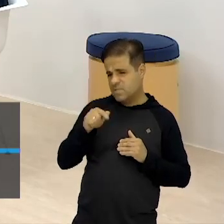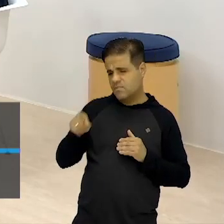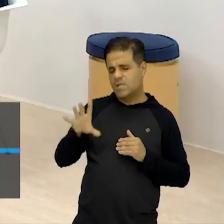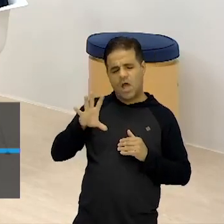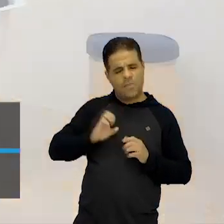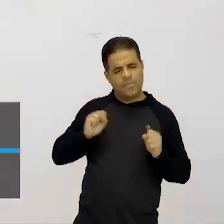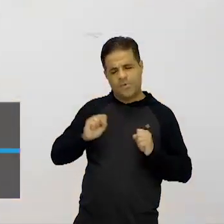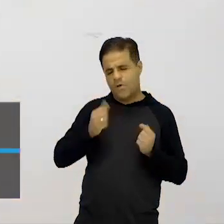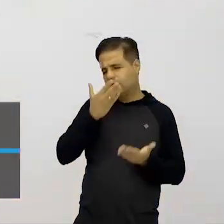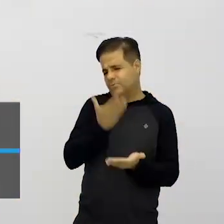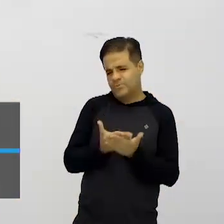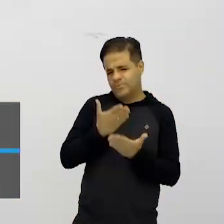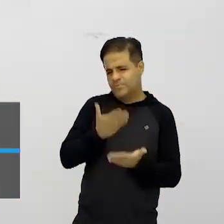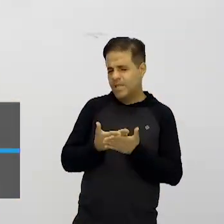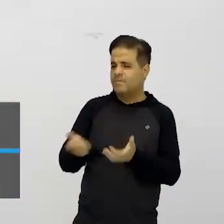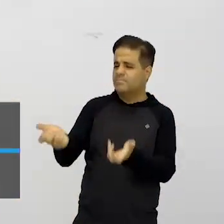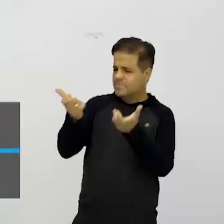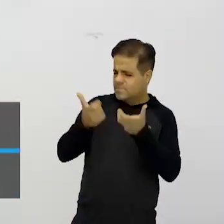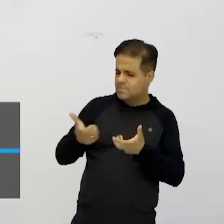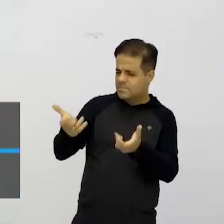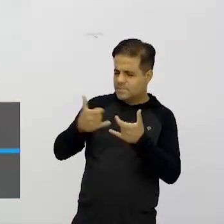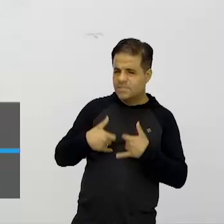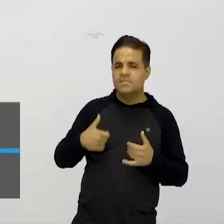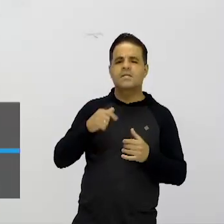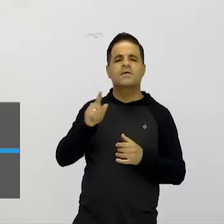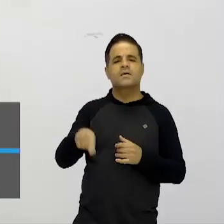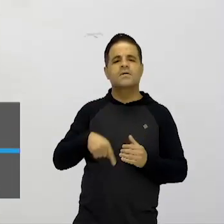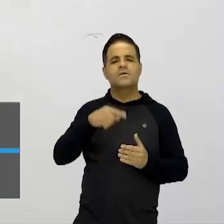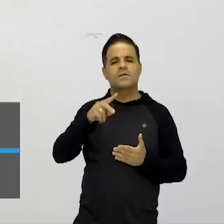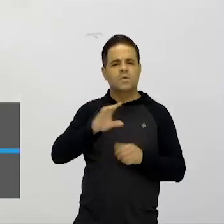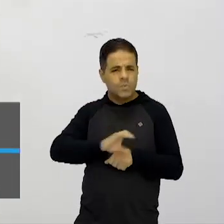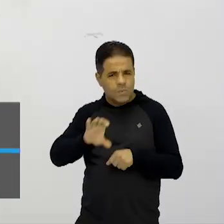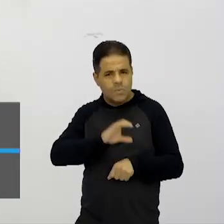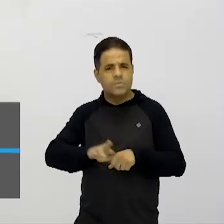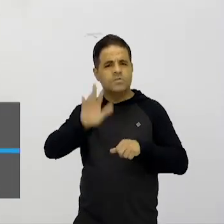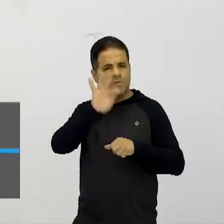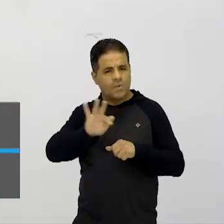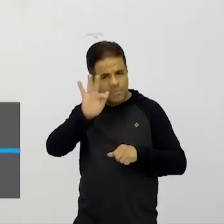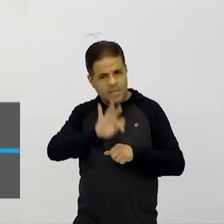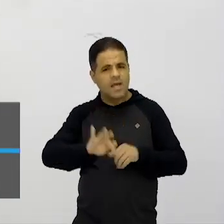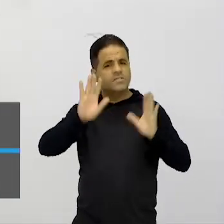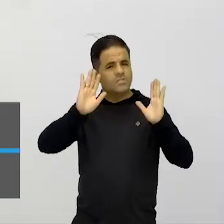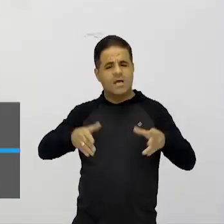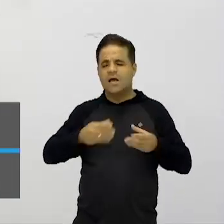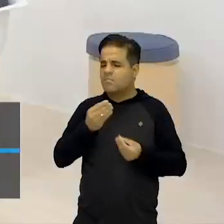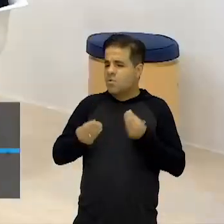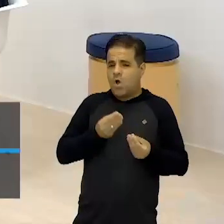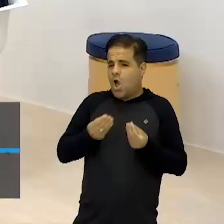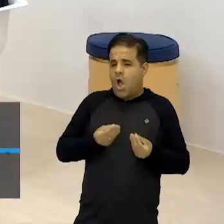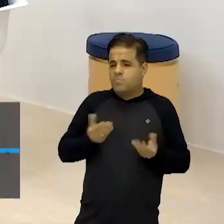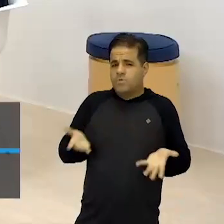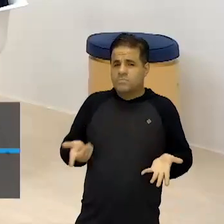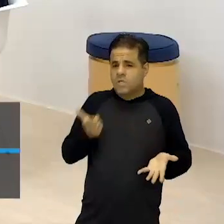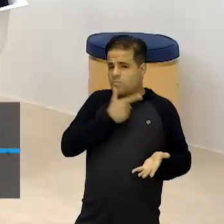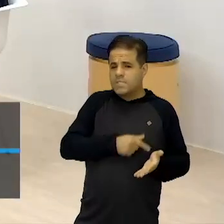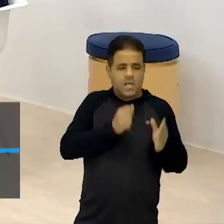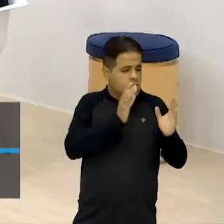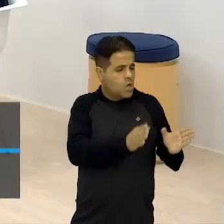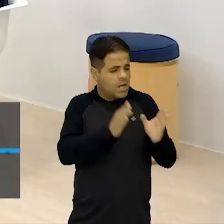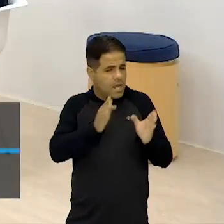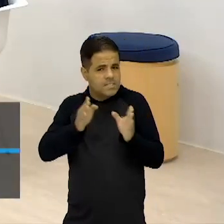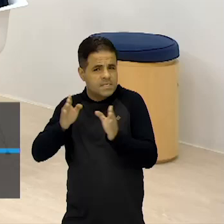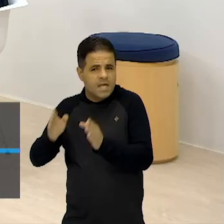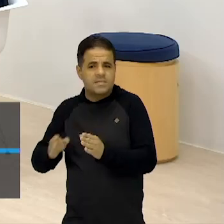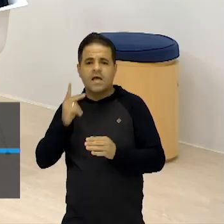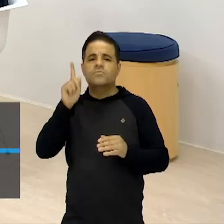você adora estudar, você estava me contando, né? Os inúmeros cursos, as faculdades que você já fez. Como é que você organiza no seu